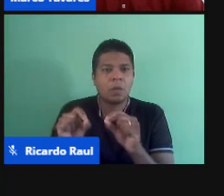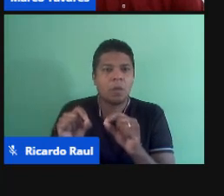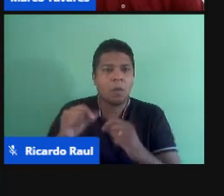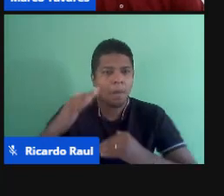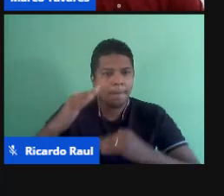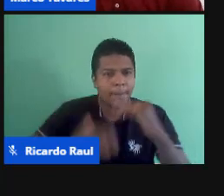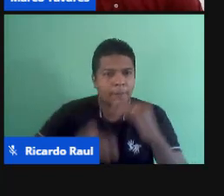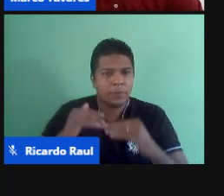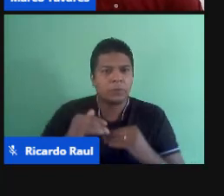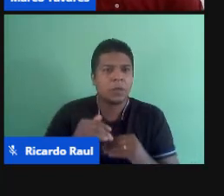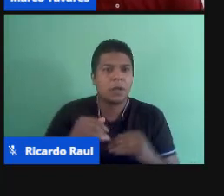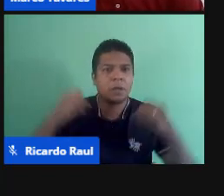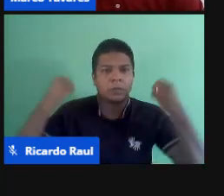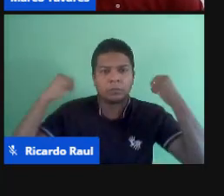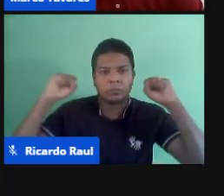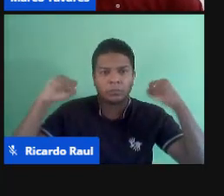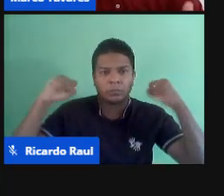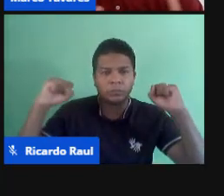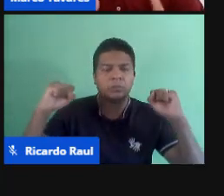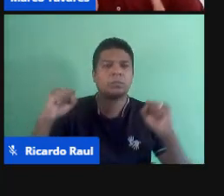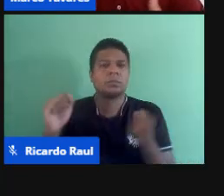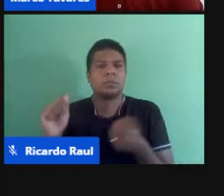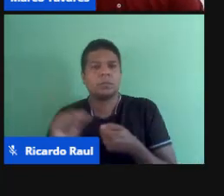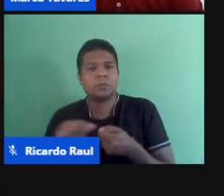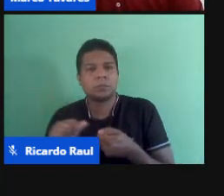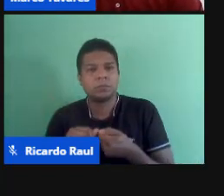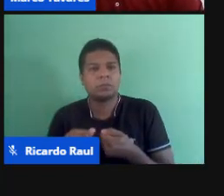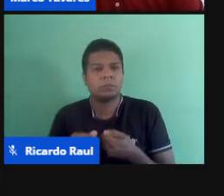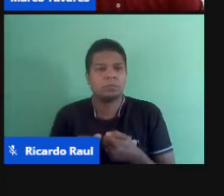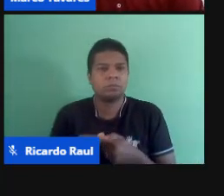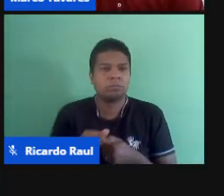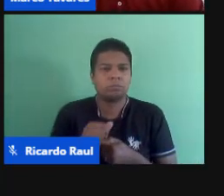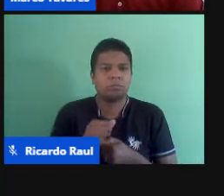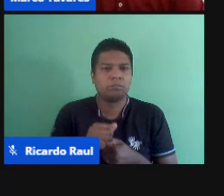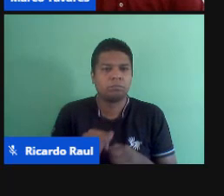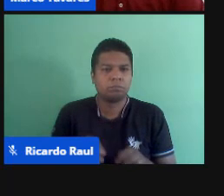física normalmente faz, e eu me coloco